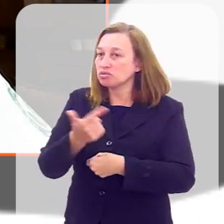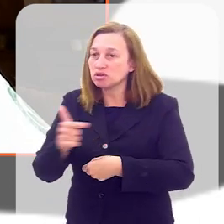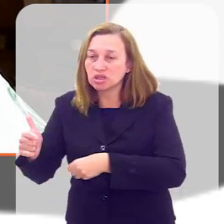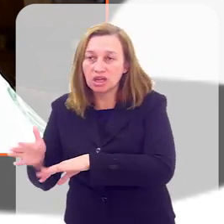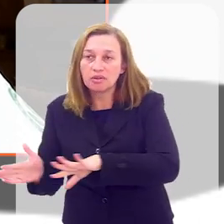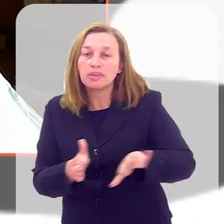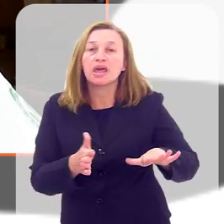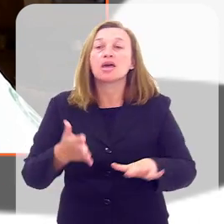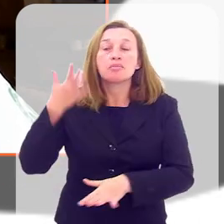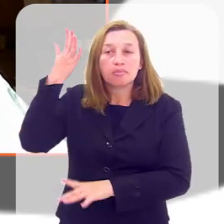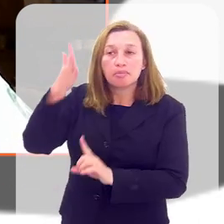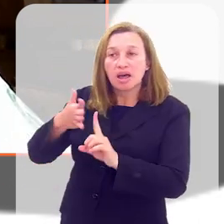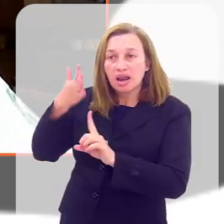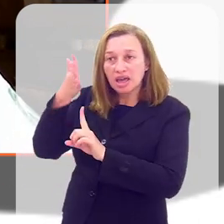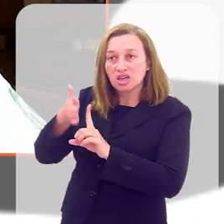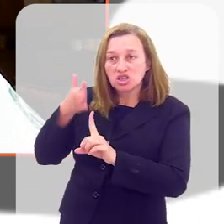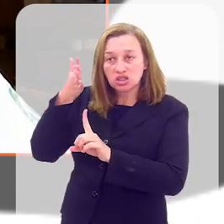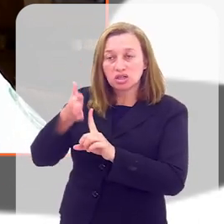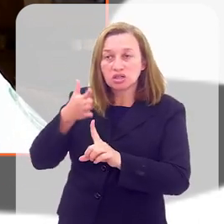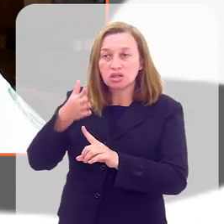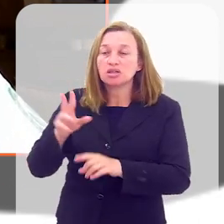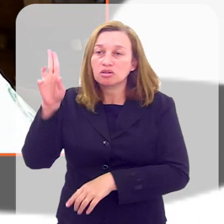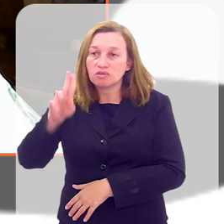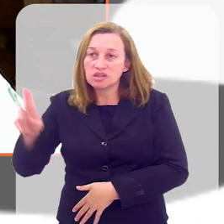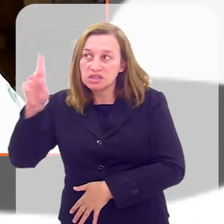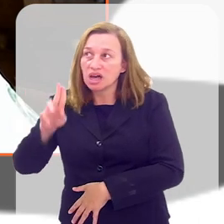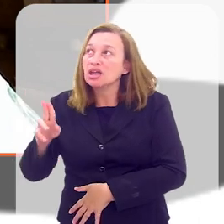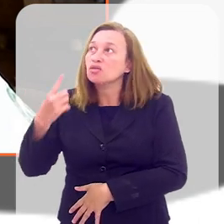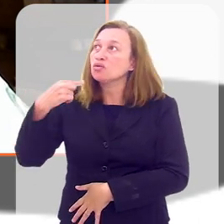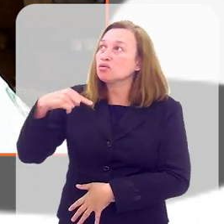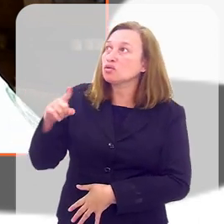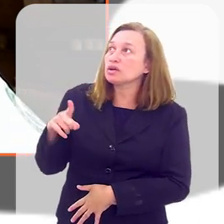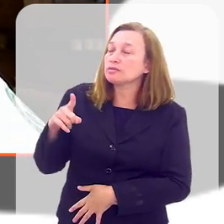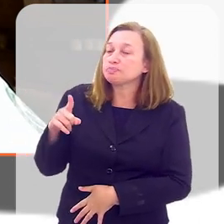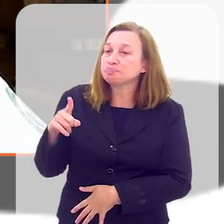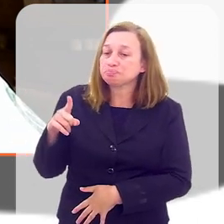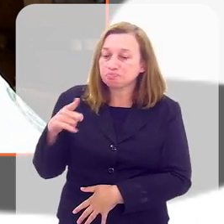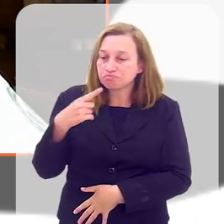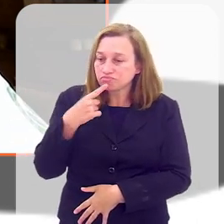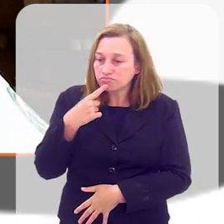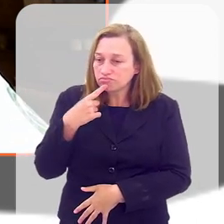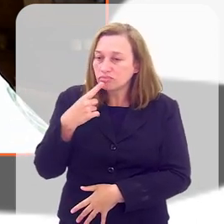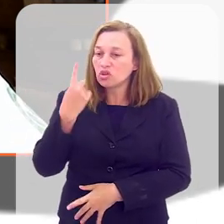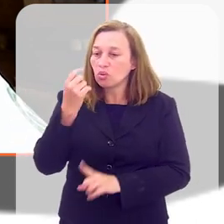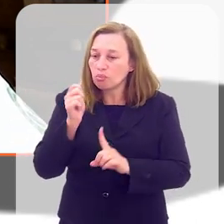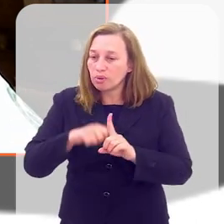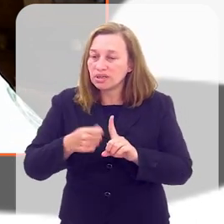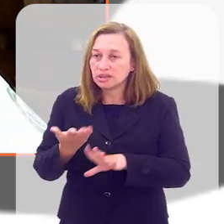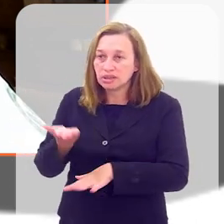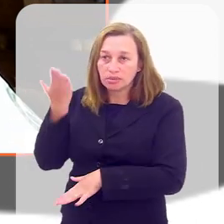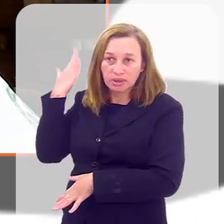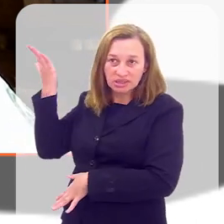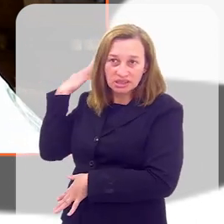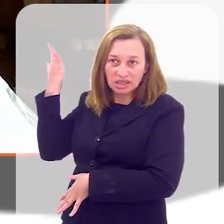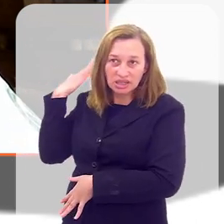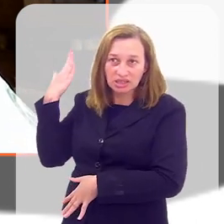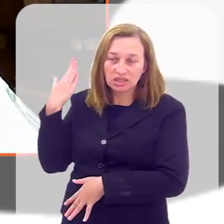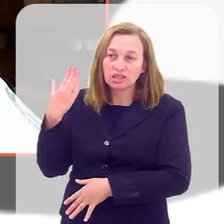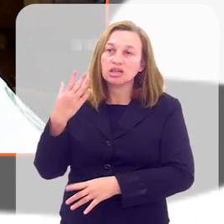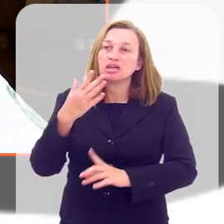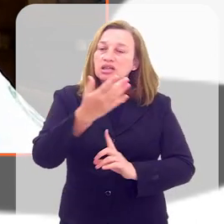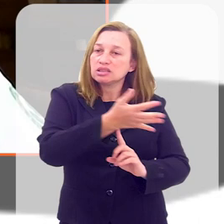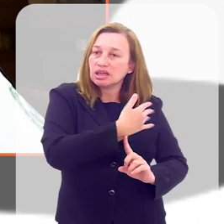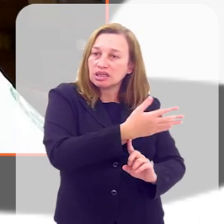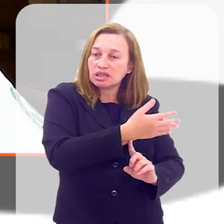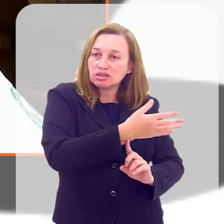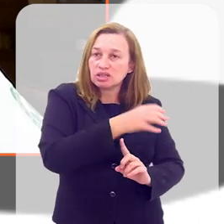vê que as pessoas tocadas se interessando mais eu tenho dado palestras em universidades tive agora o mês atrás